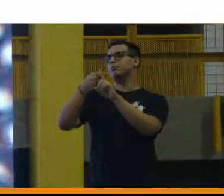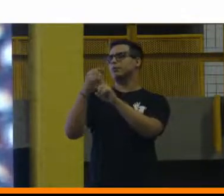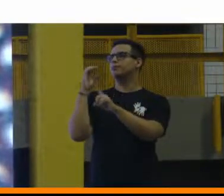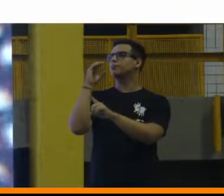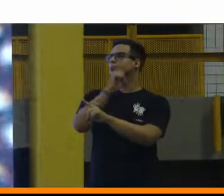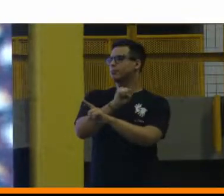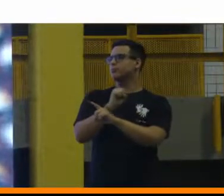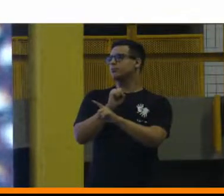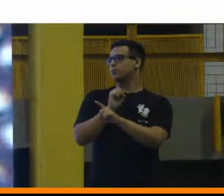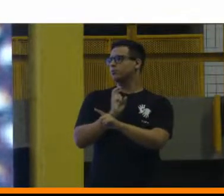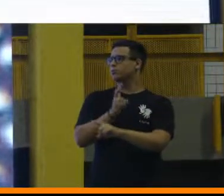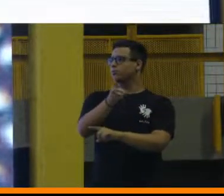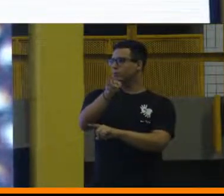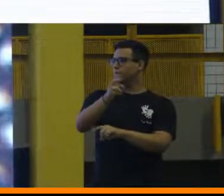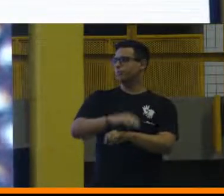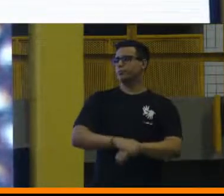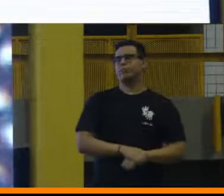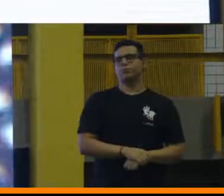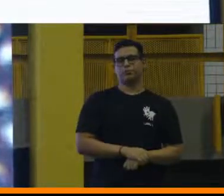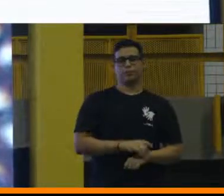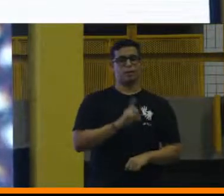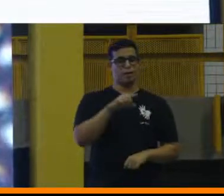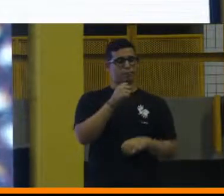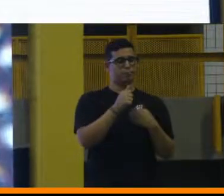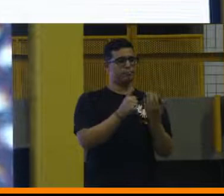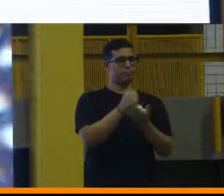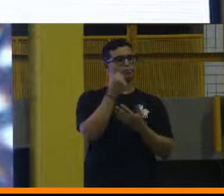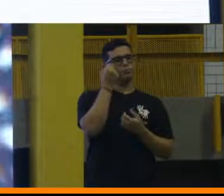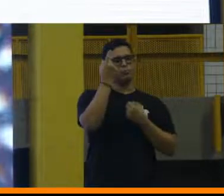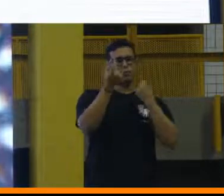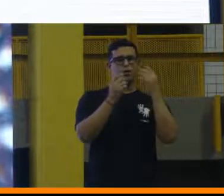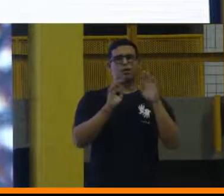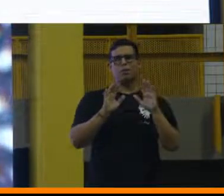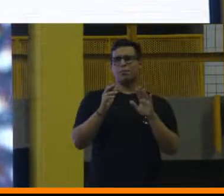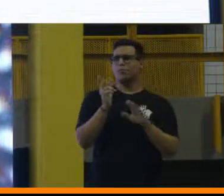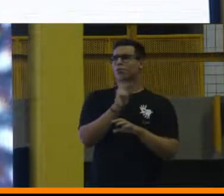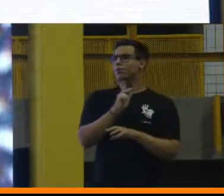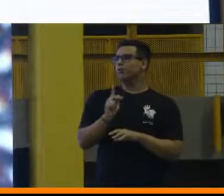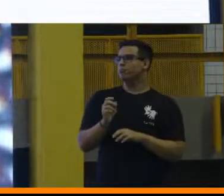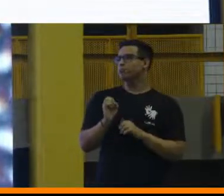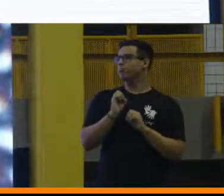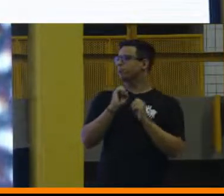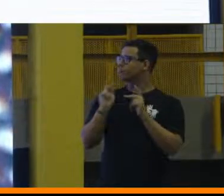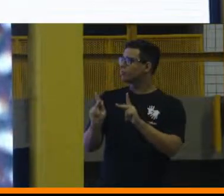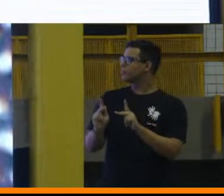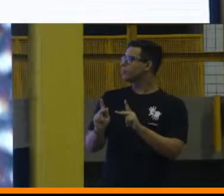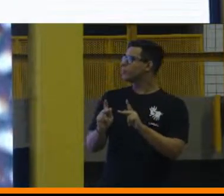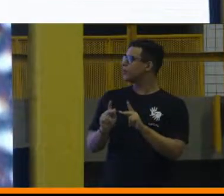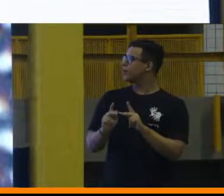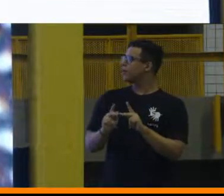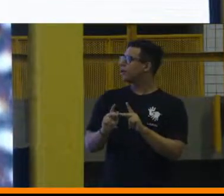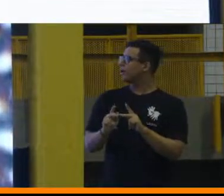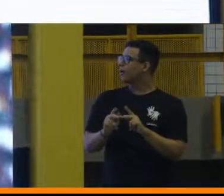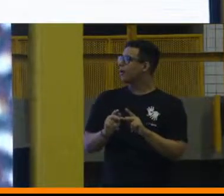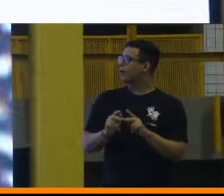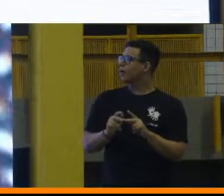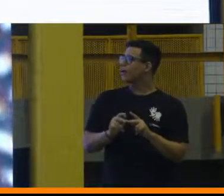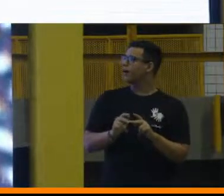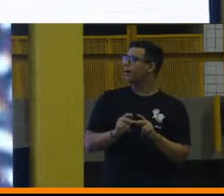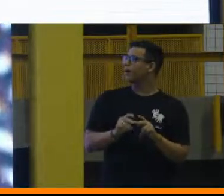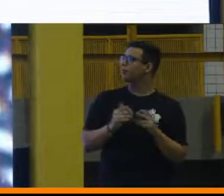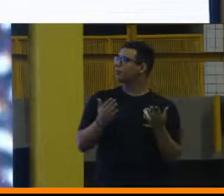constante. Essa é a ideia. Ah, professor, tudo bem. Então a gente tem